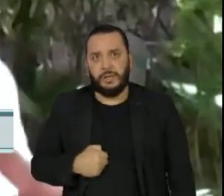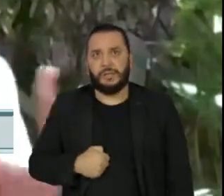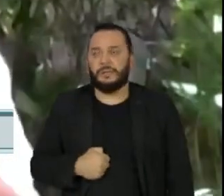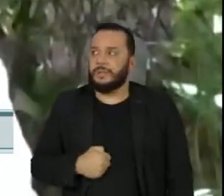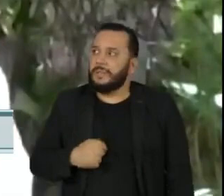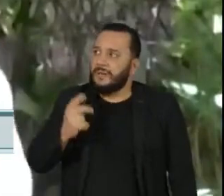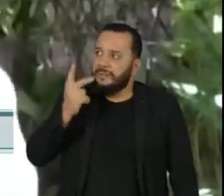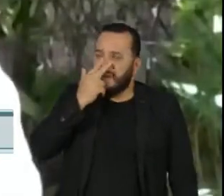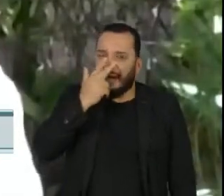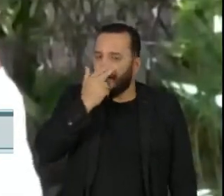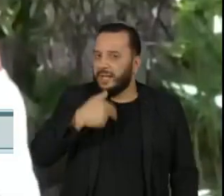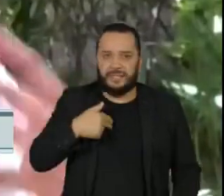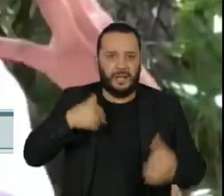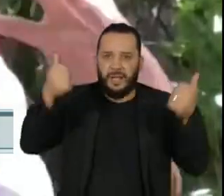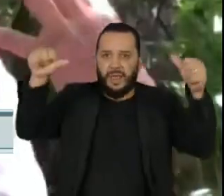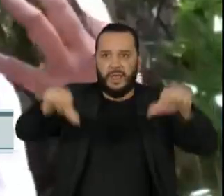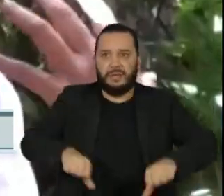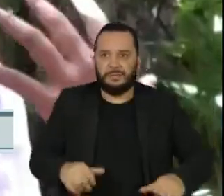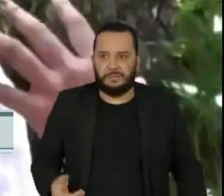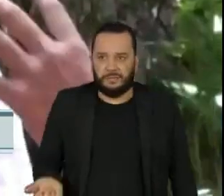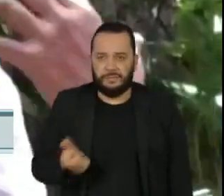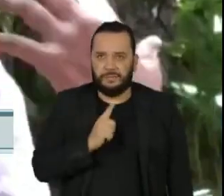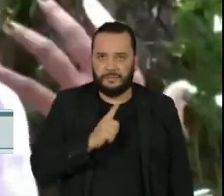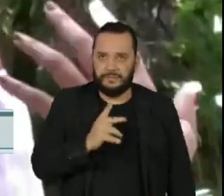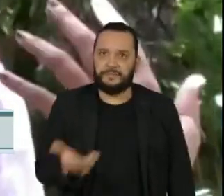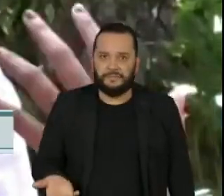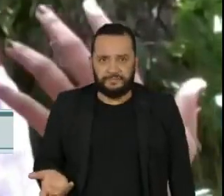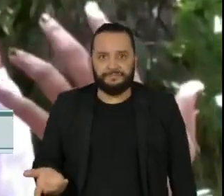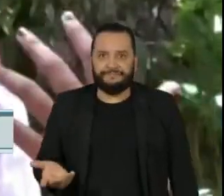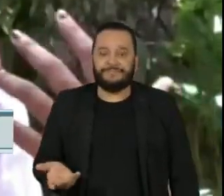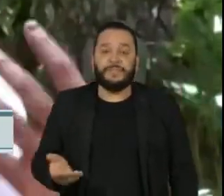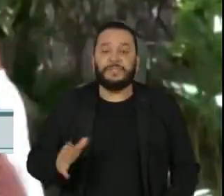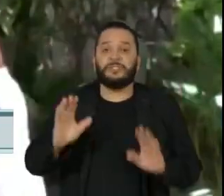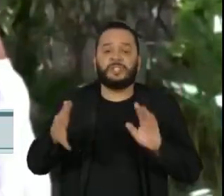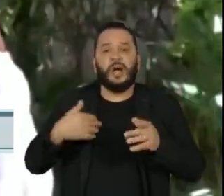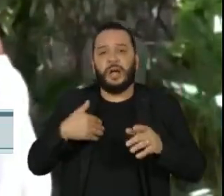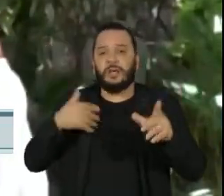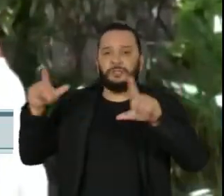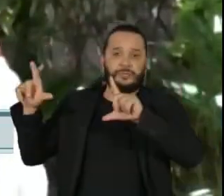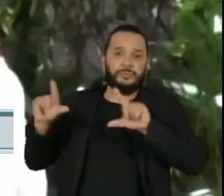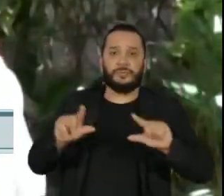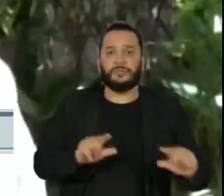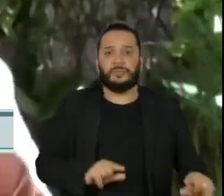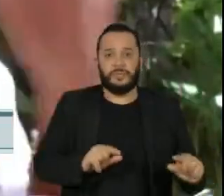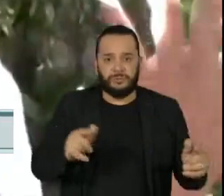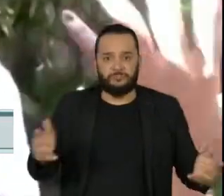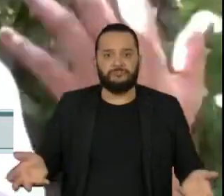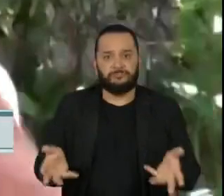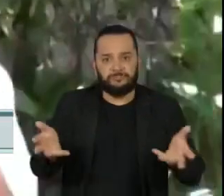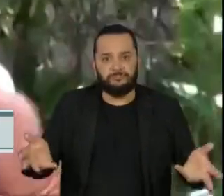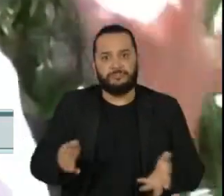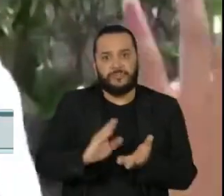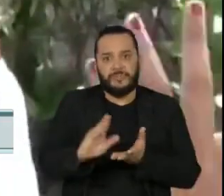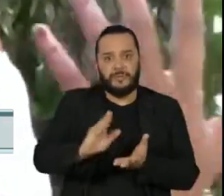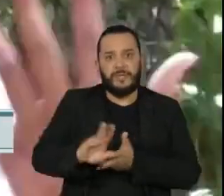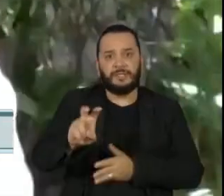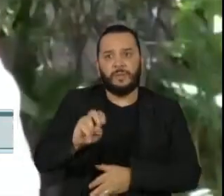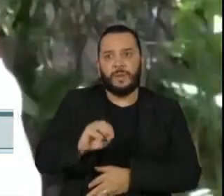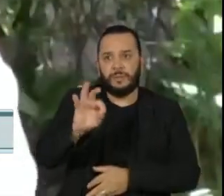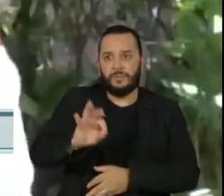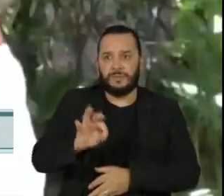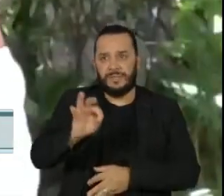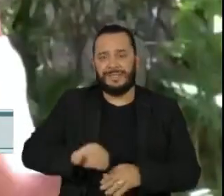a situação muda drasticamente, né? Então, a gente tem essa queda de 50% e políticas que